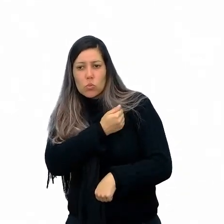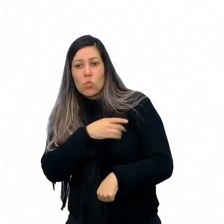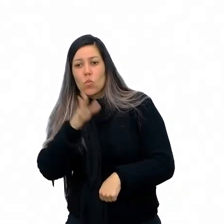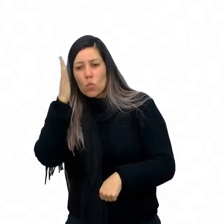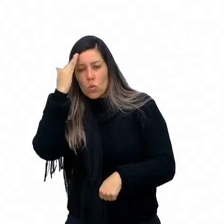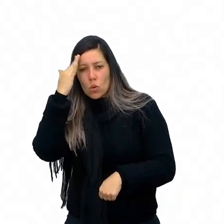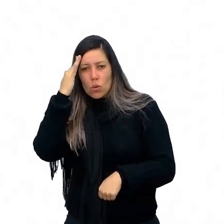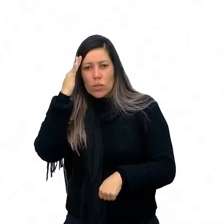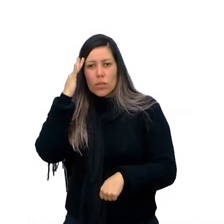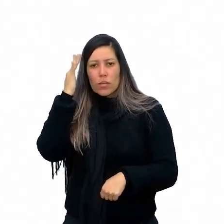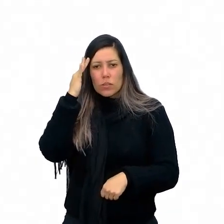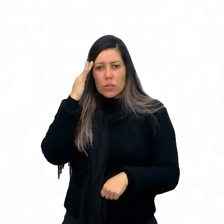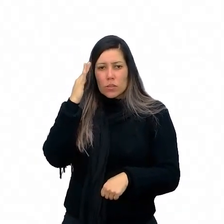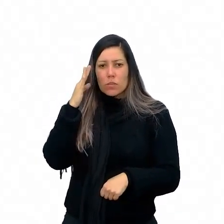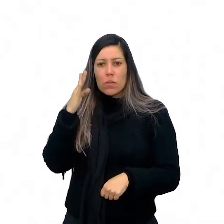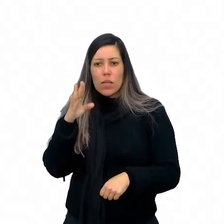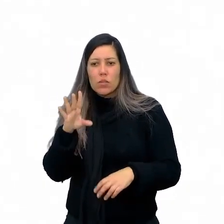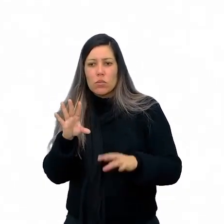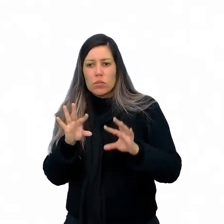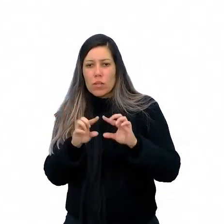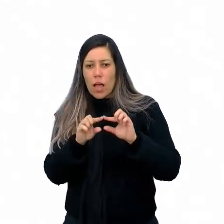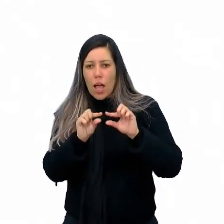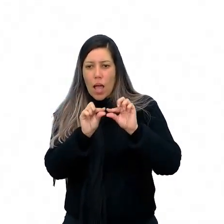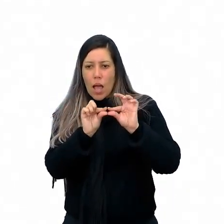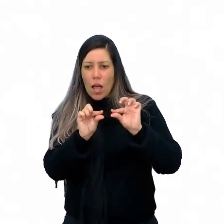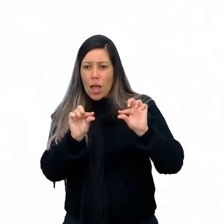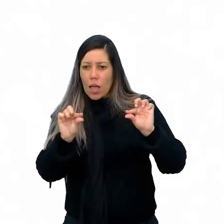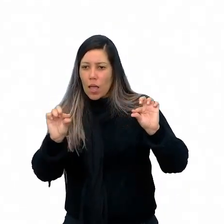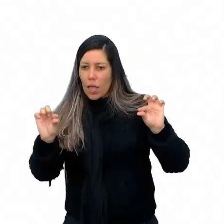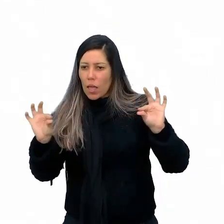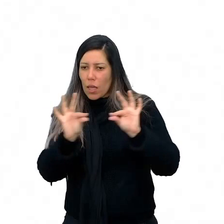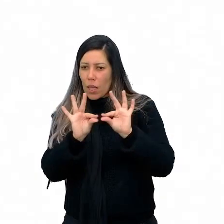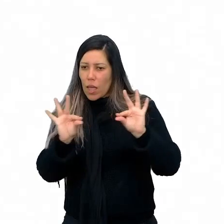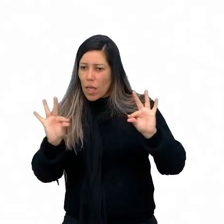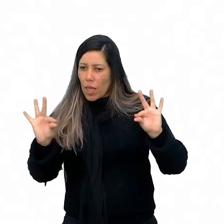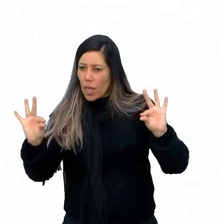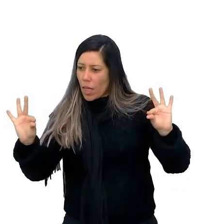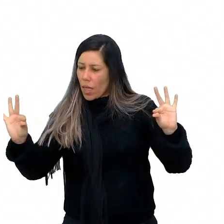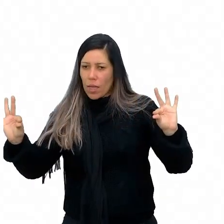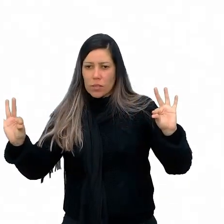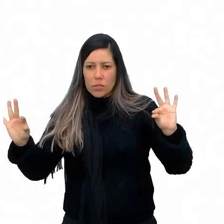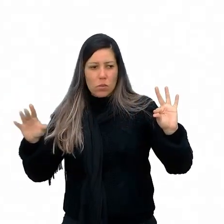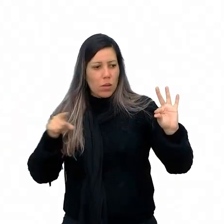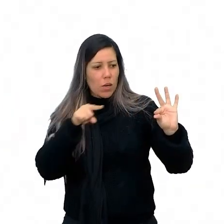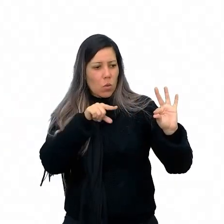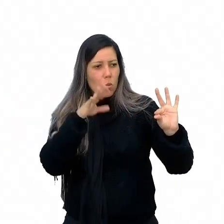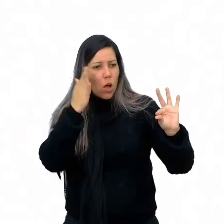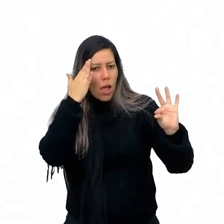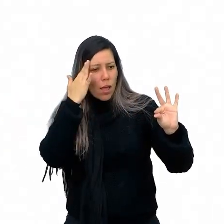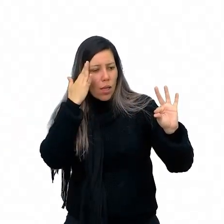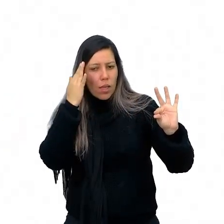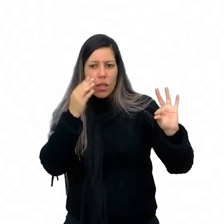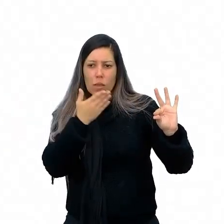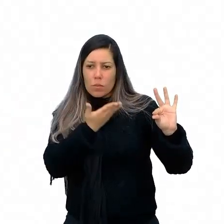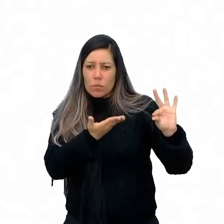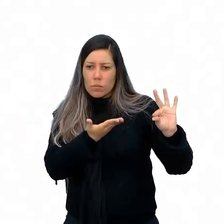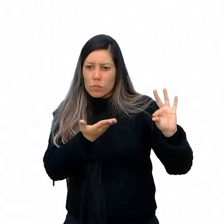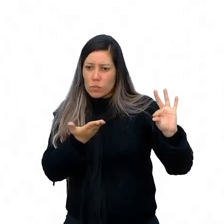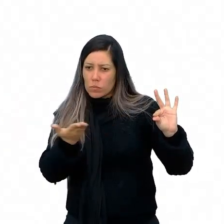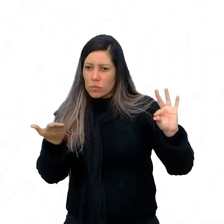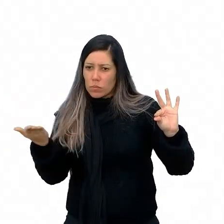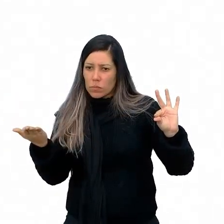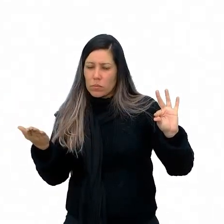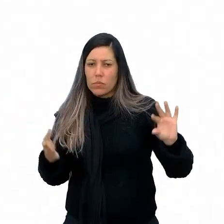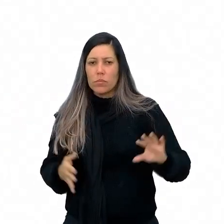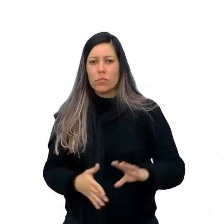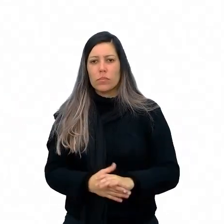alguns na reta numérica, né? Lá a nossa localização dos números racionais na reta numérica. Eu